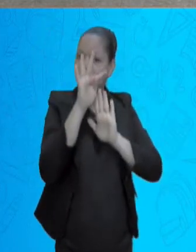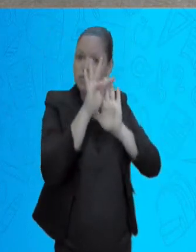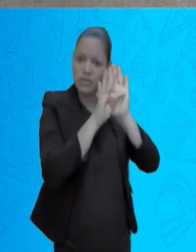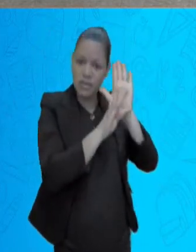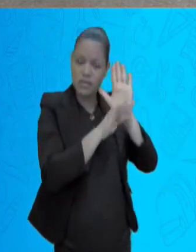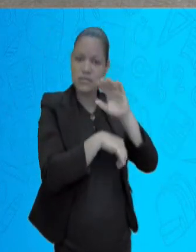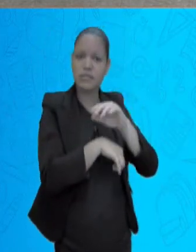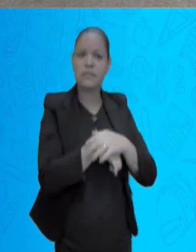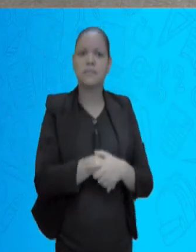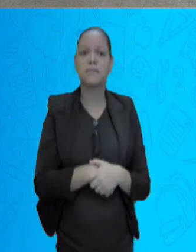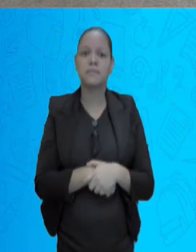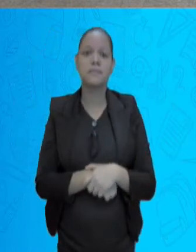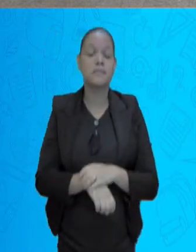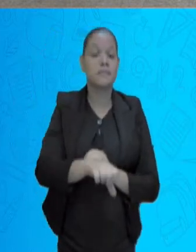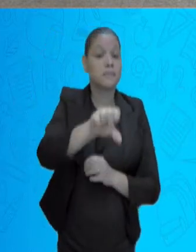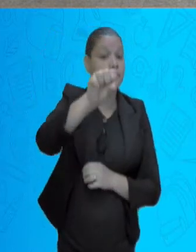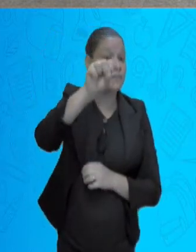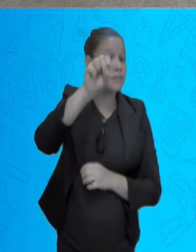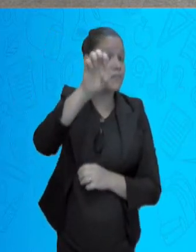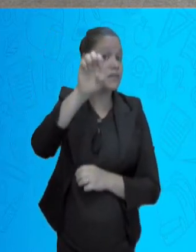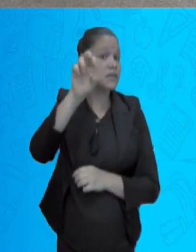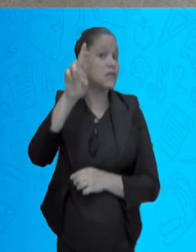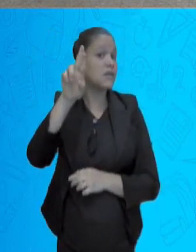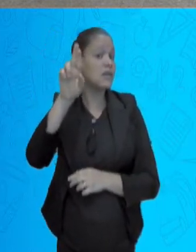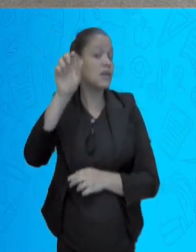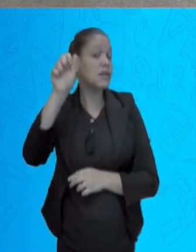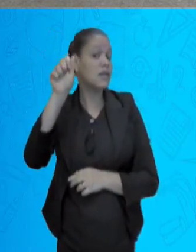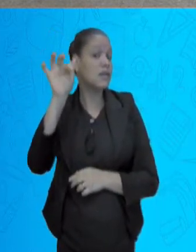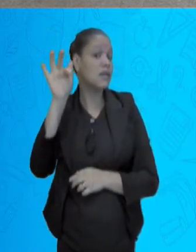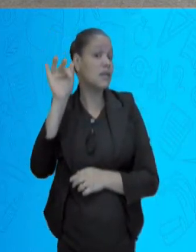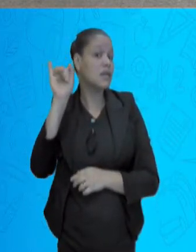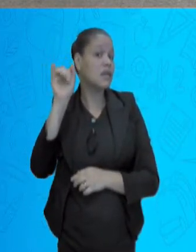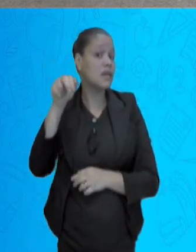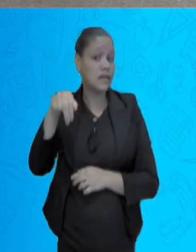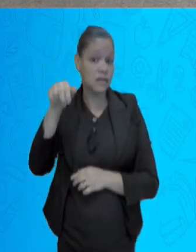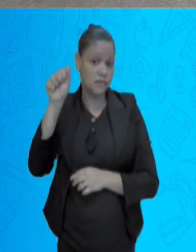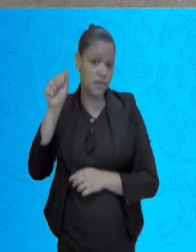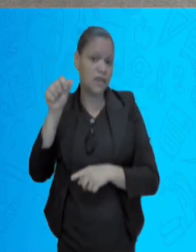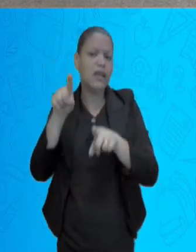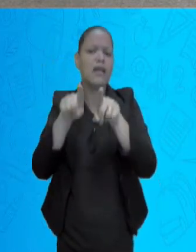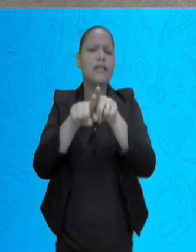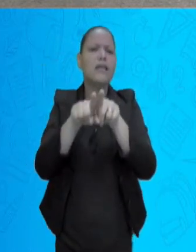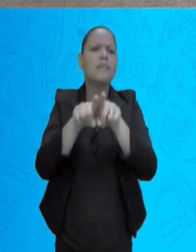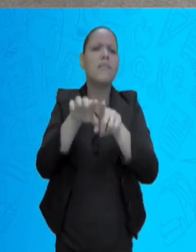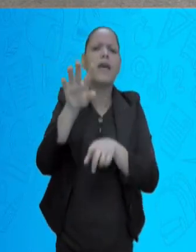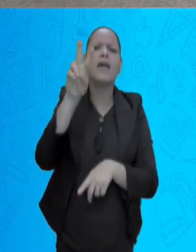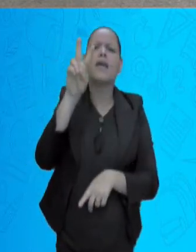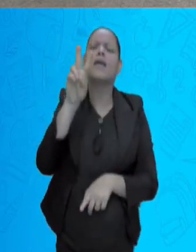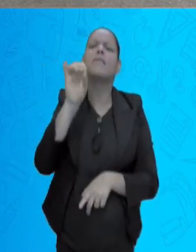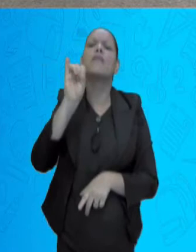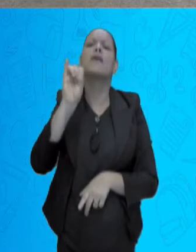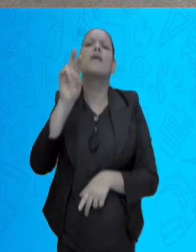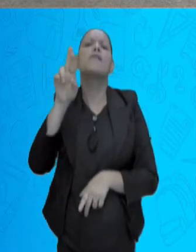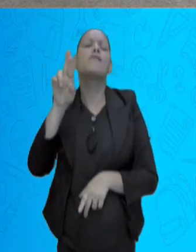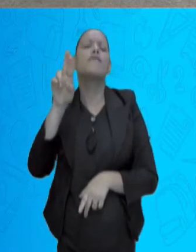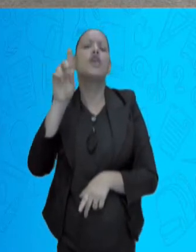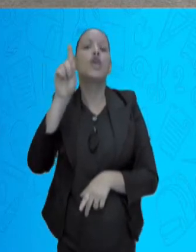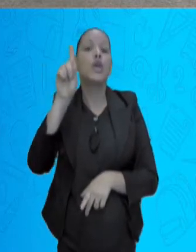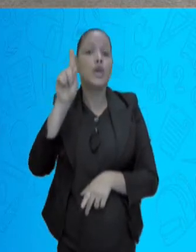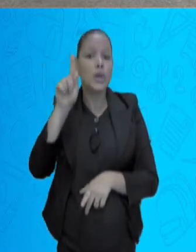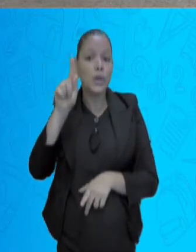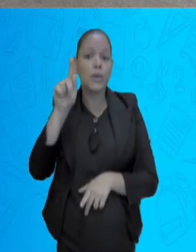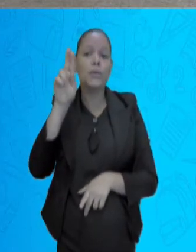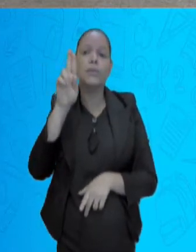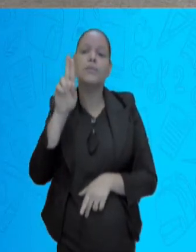é Serafina e Virgulina. Tem uma pergunta também que se refere a quantos parágrafos